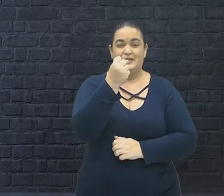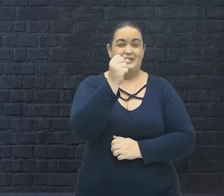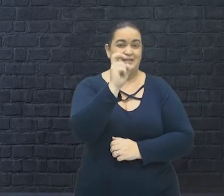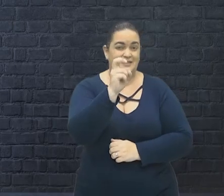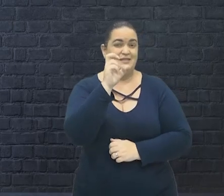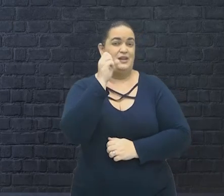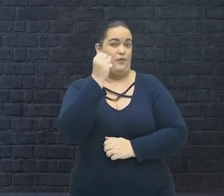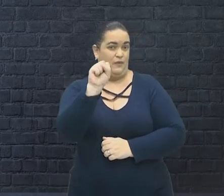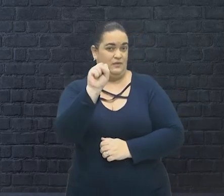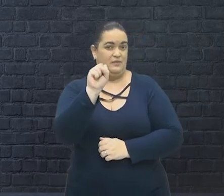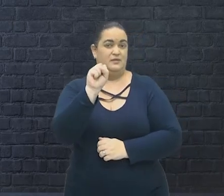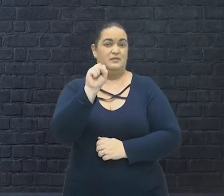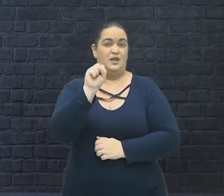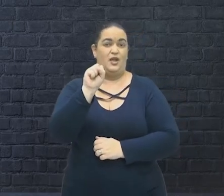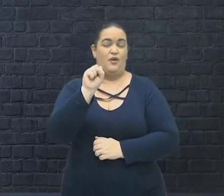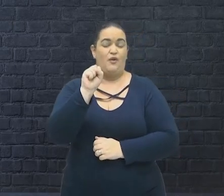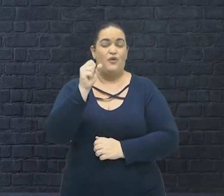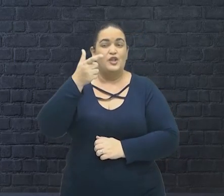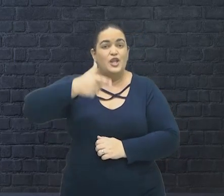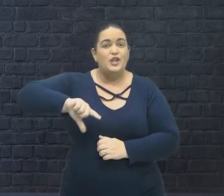1958, escreve: